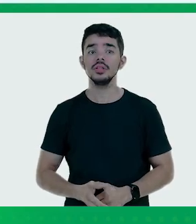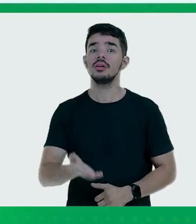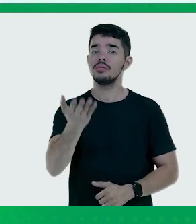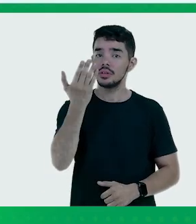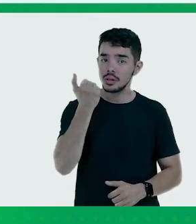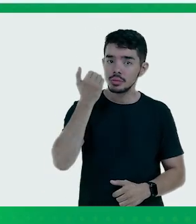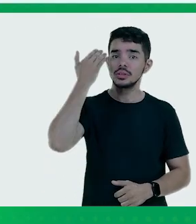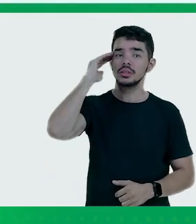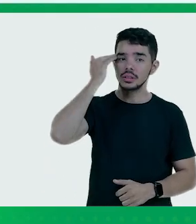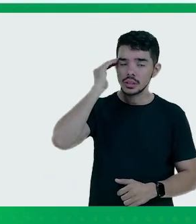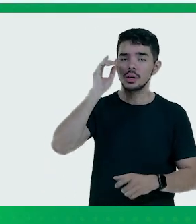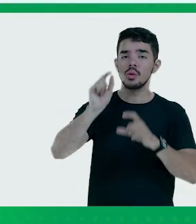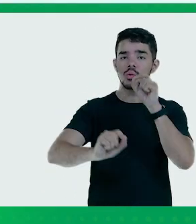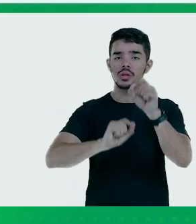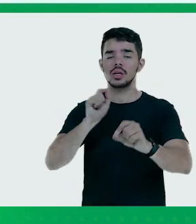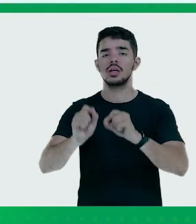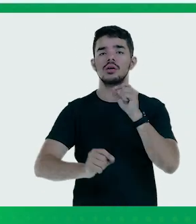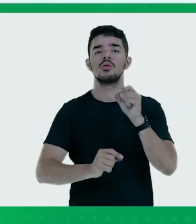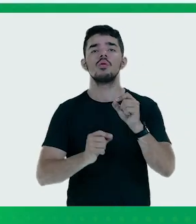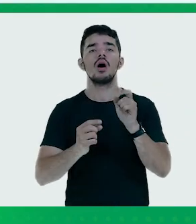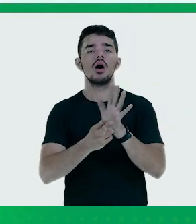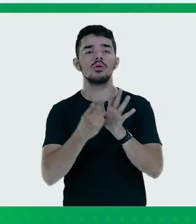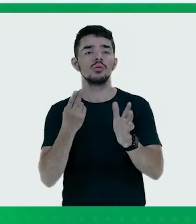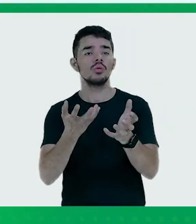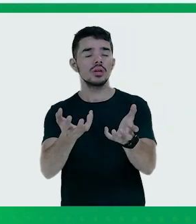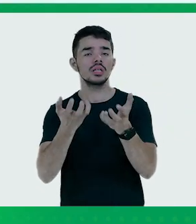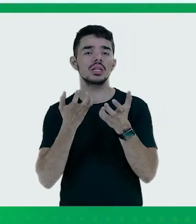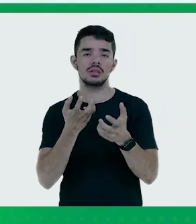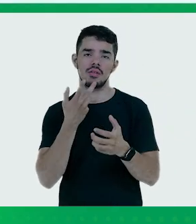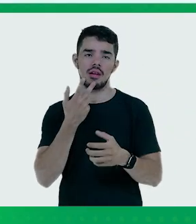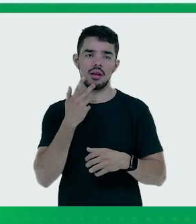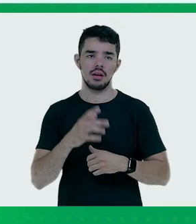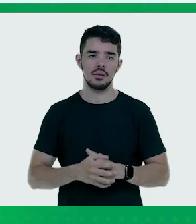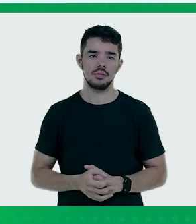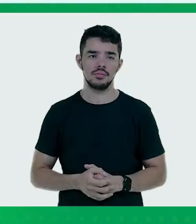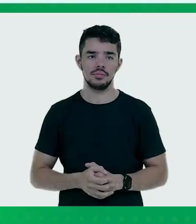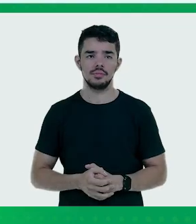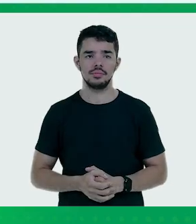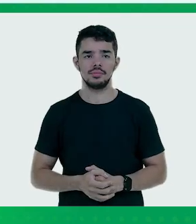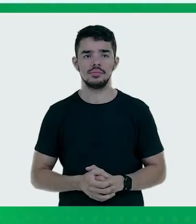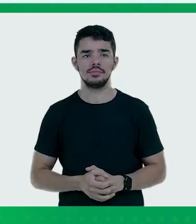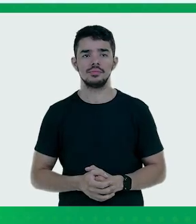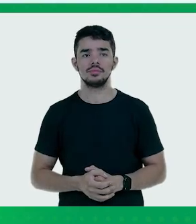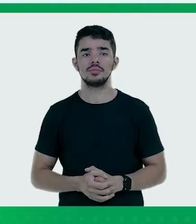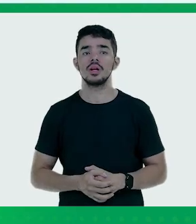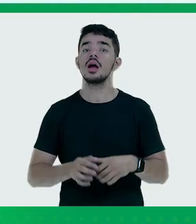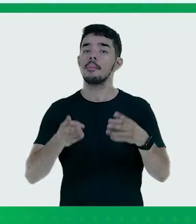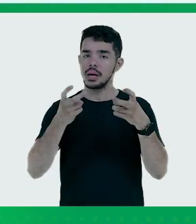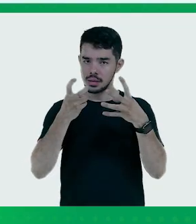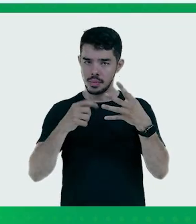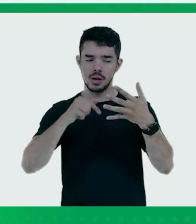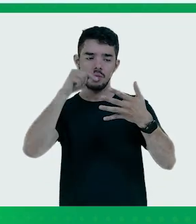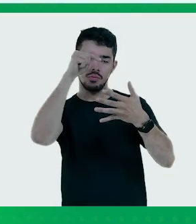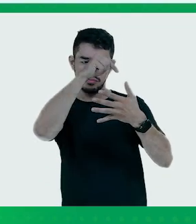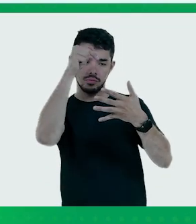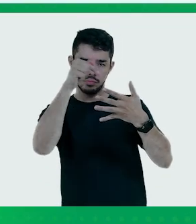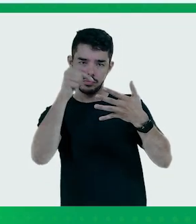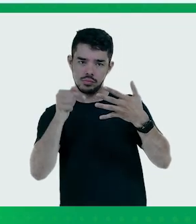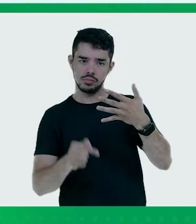entender o que o autor quis dizer com isso, em observando os